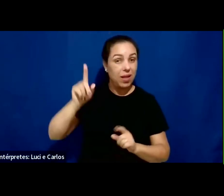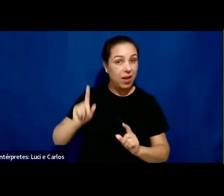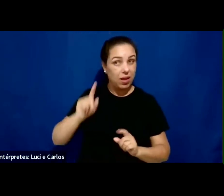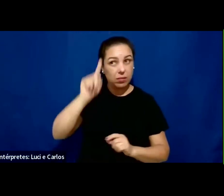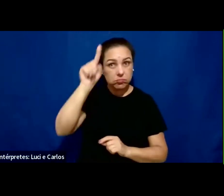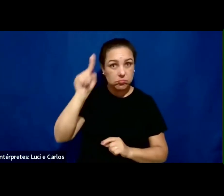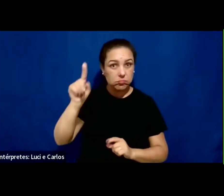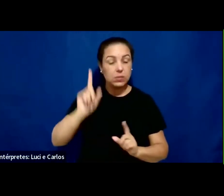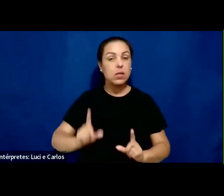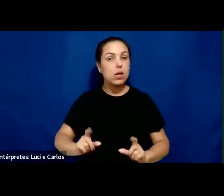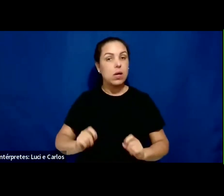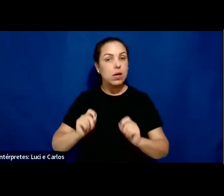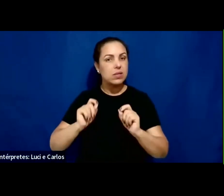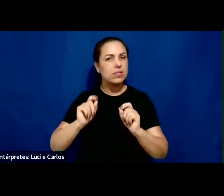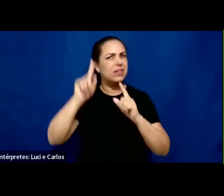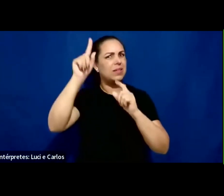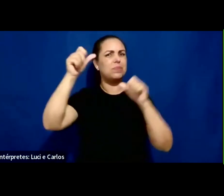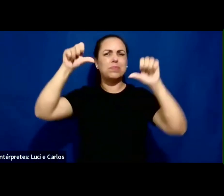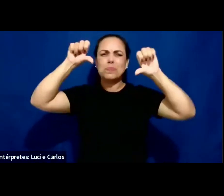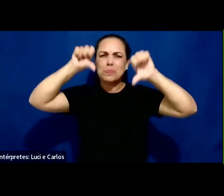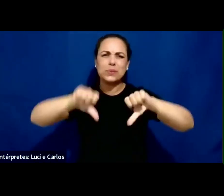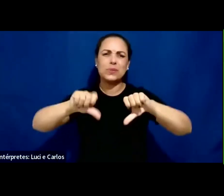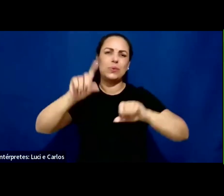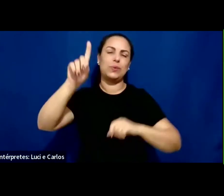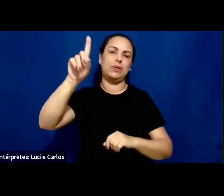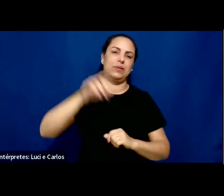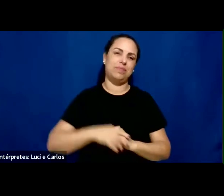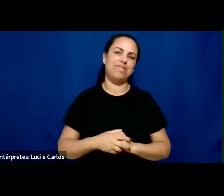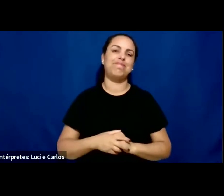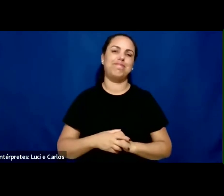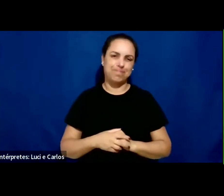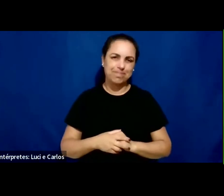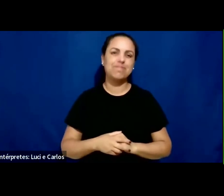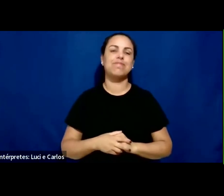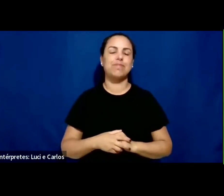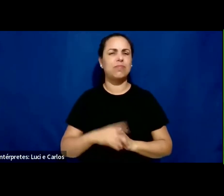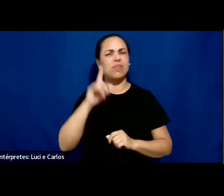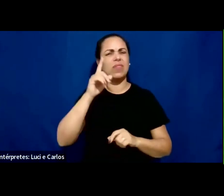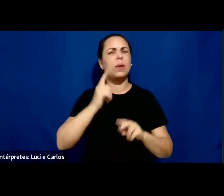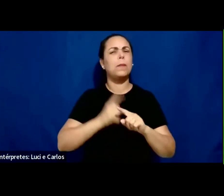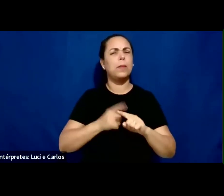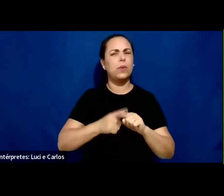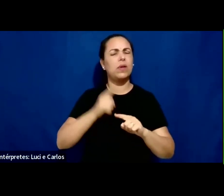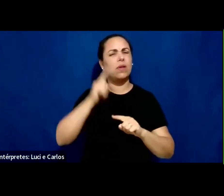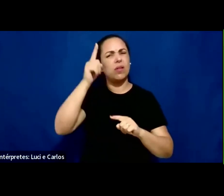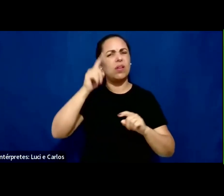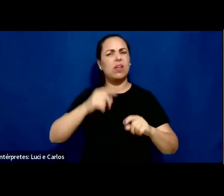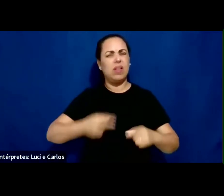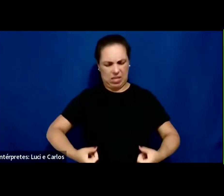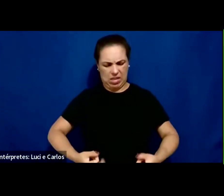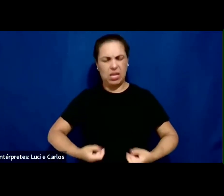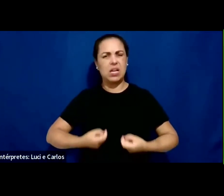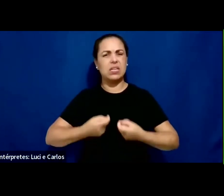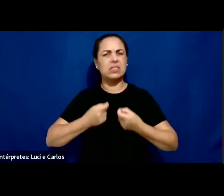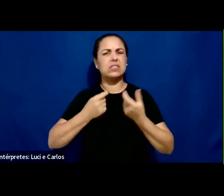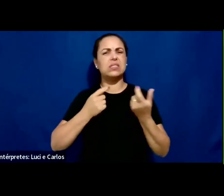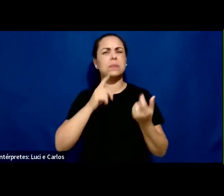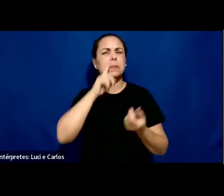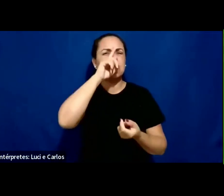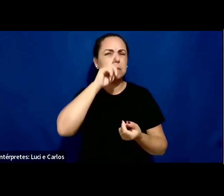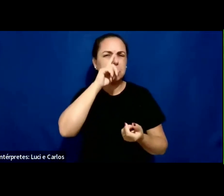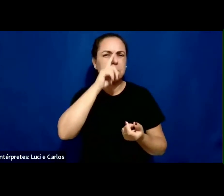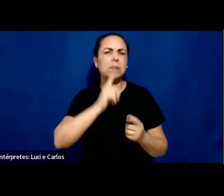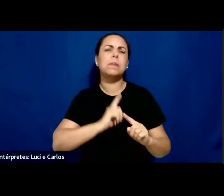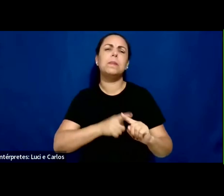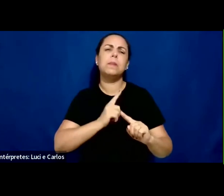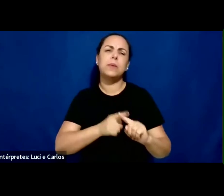no sul é muito maior. Mas quais são as causas do câncer do intestino grosso? Por que será que ocorrem